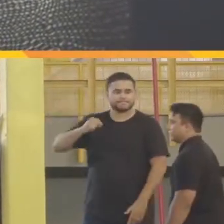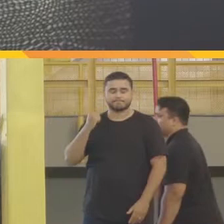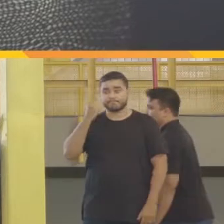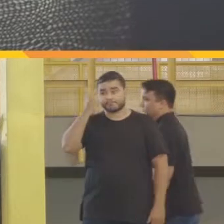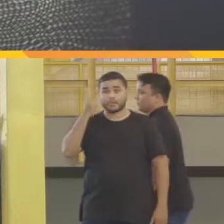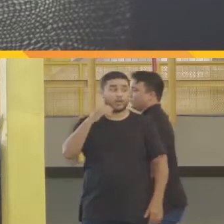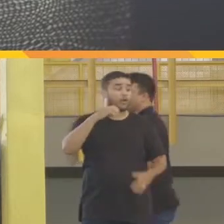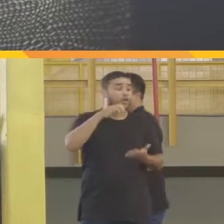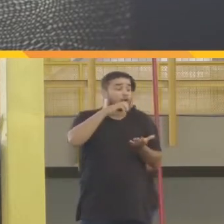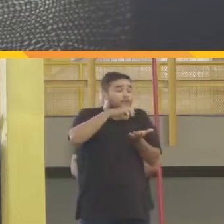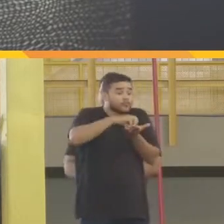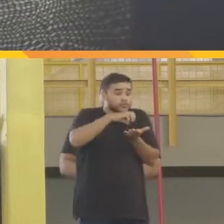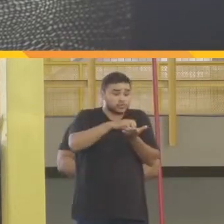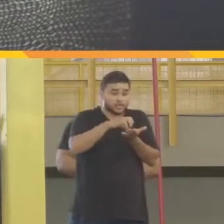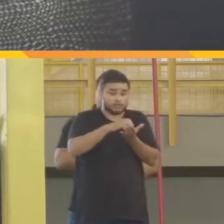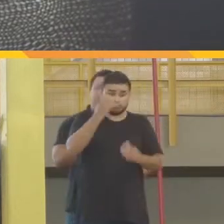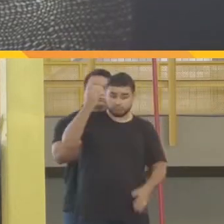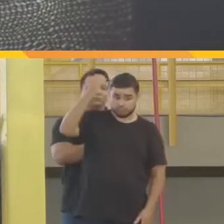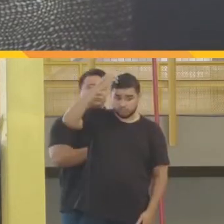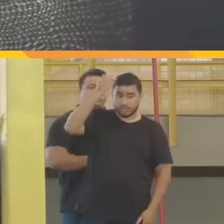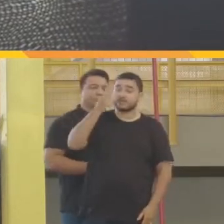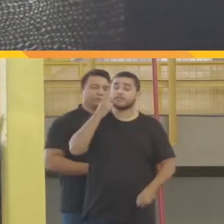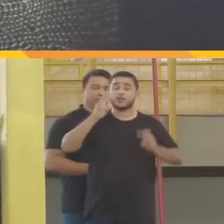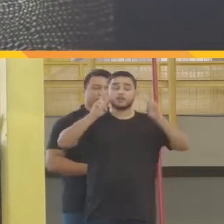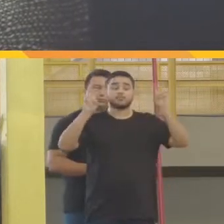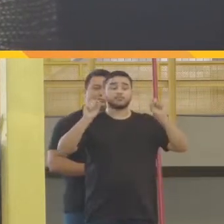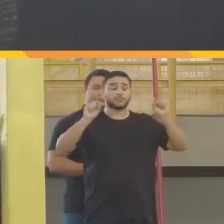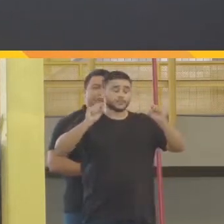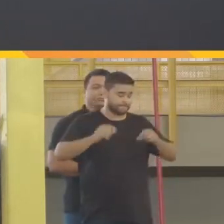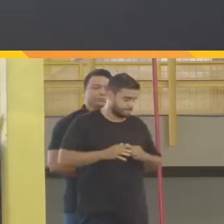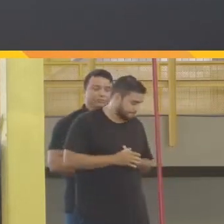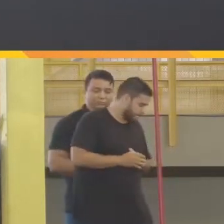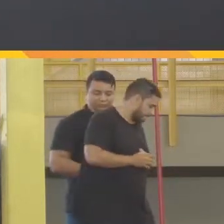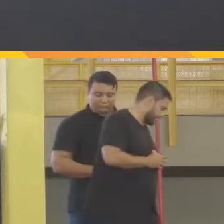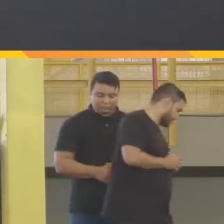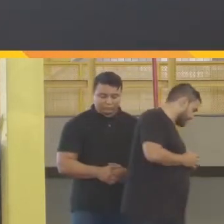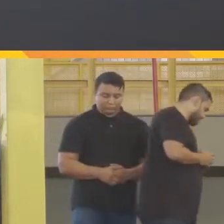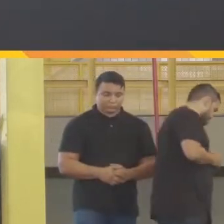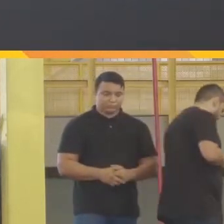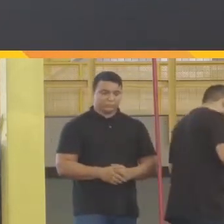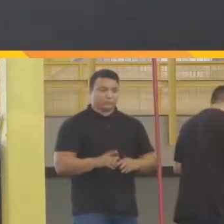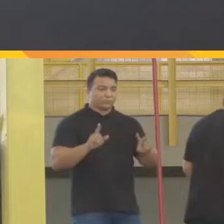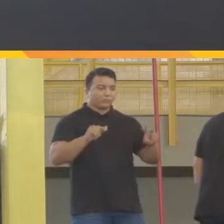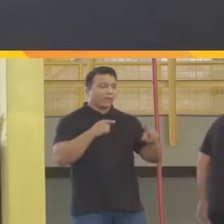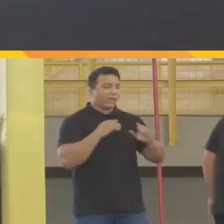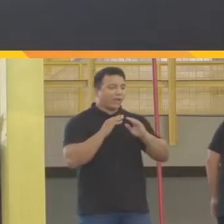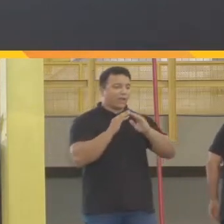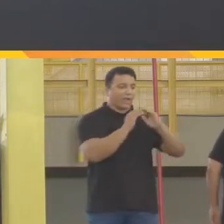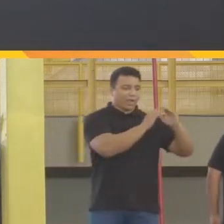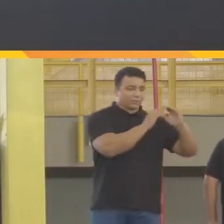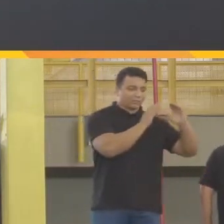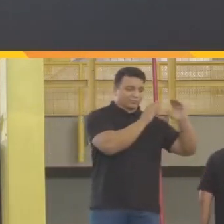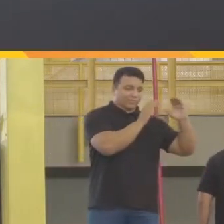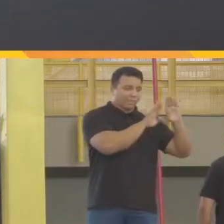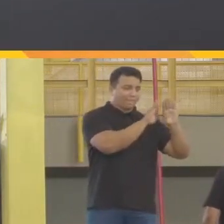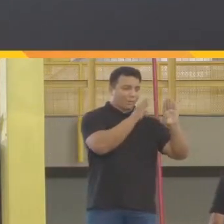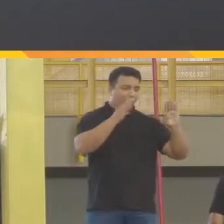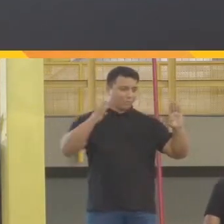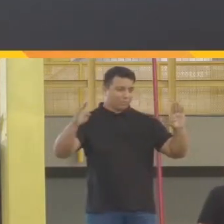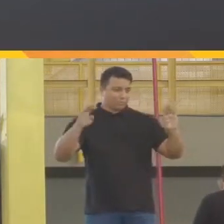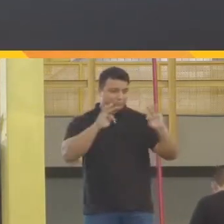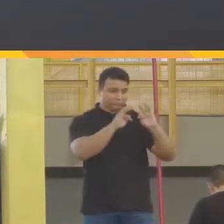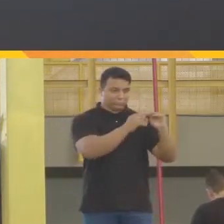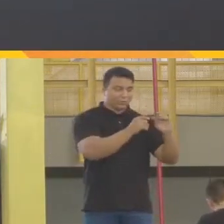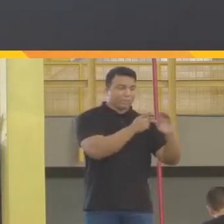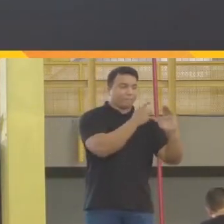cidade, olhando as melhores casas e colocando na porta da casa a letra P e a